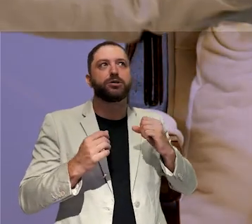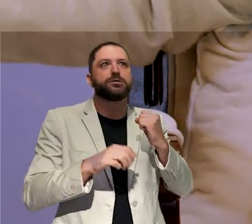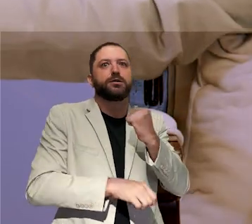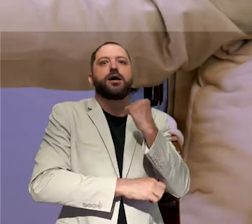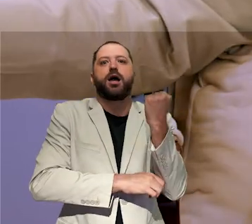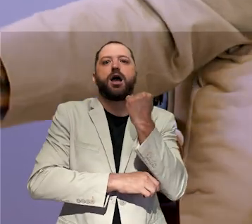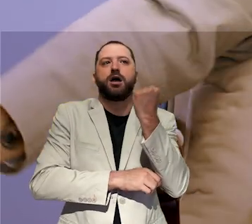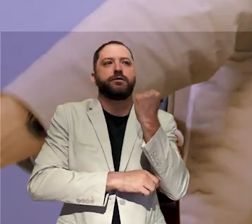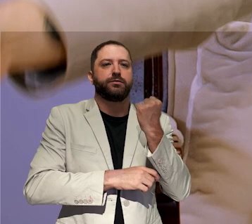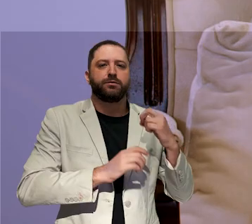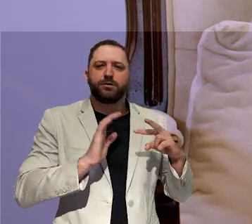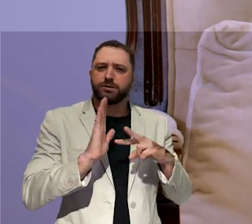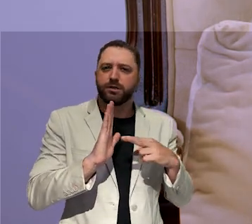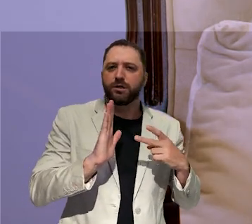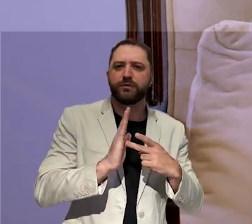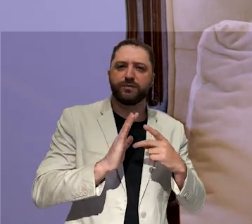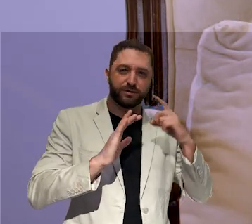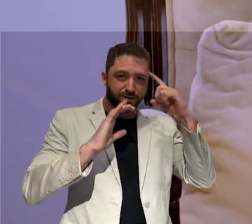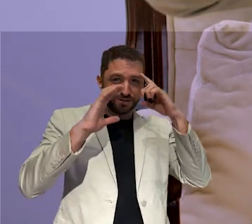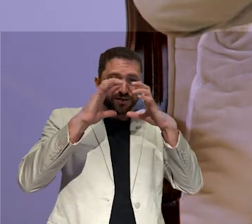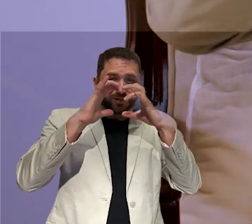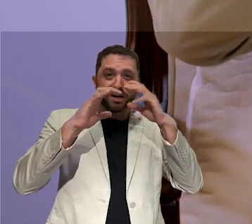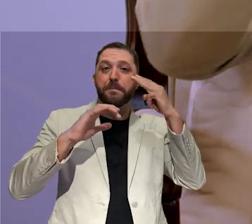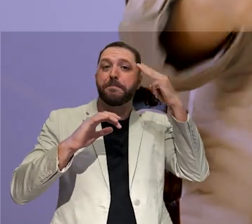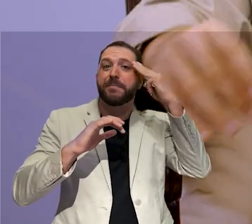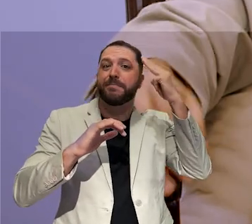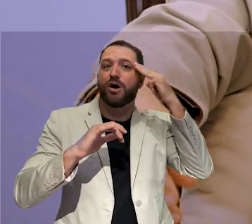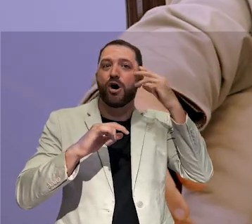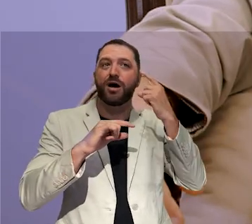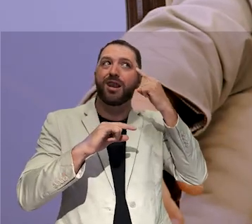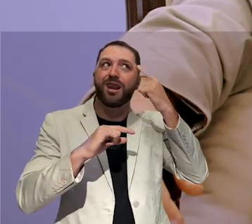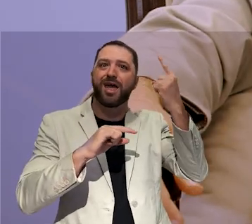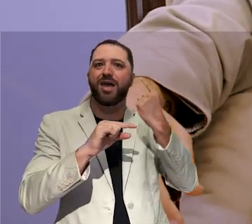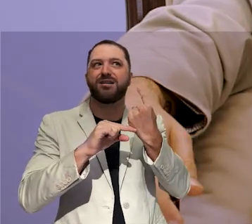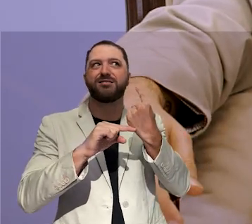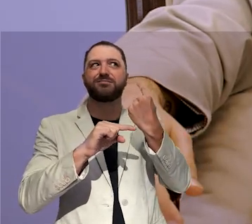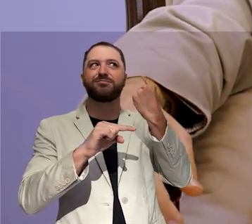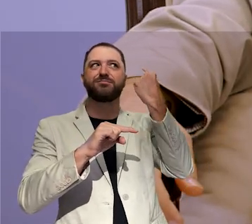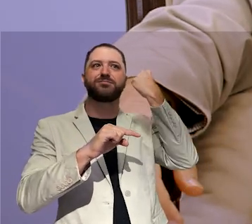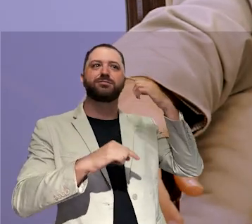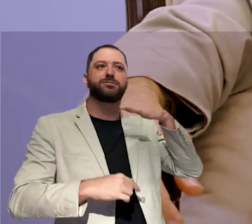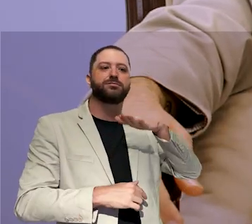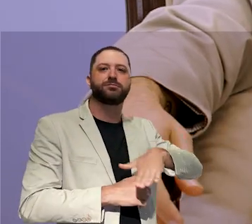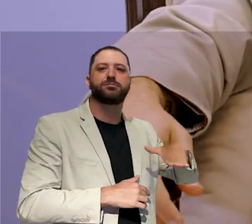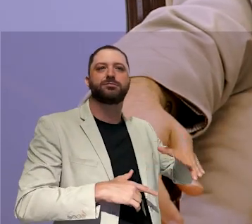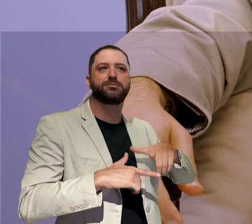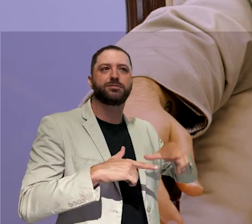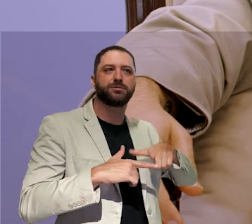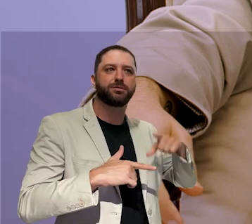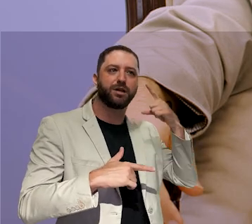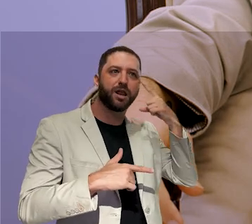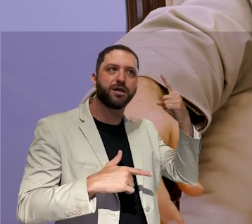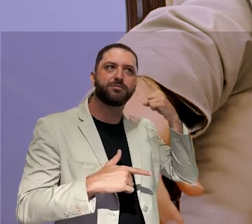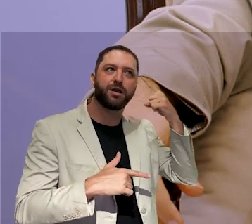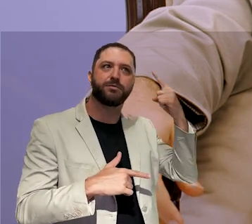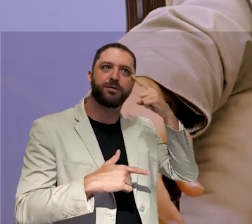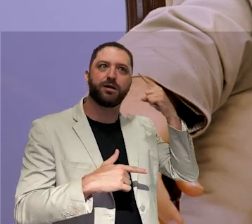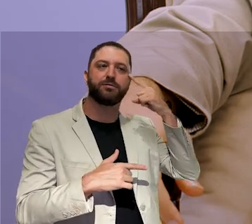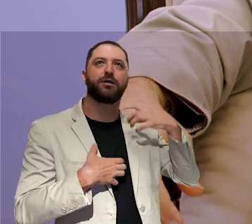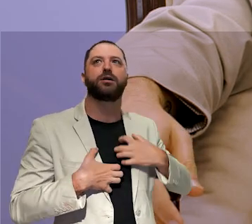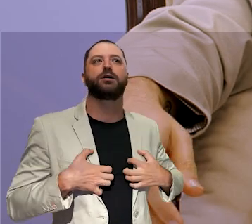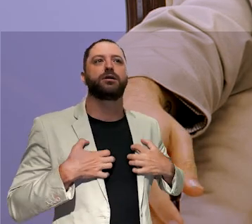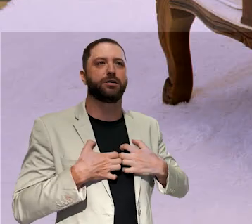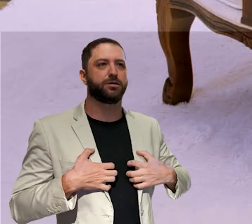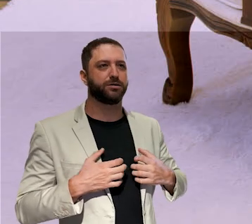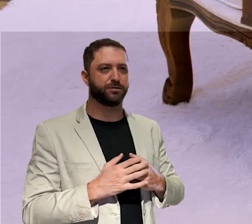crises emocionais é uma pessoa, ela está reacessando memórias daquilo que, principalmente na sua infância, ela viveu